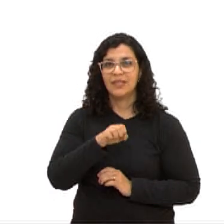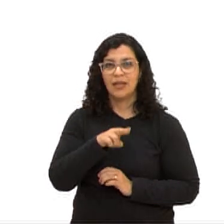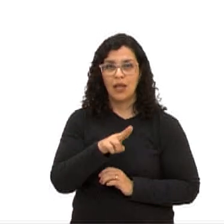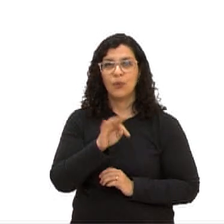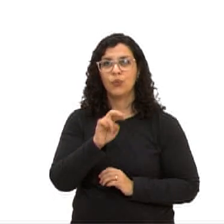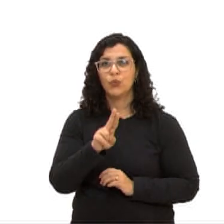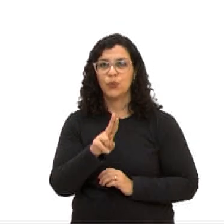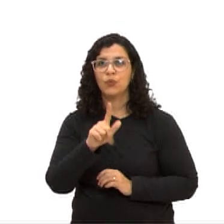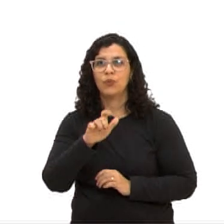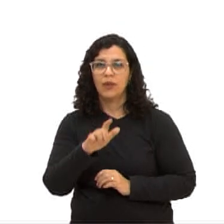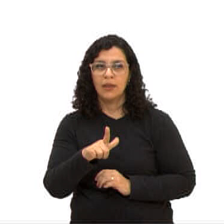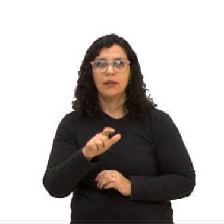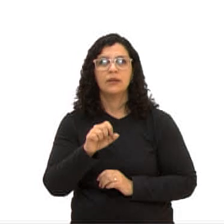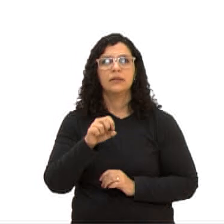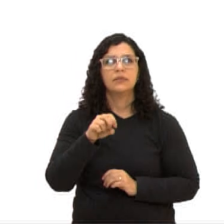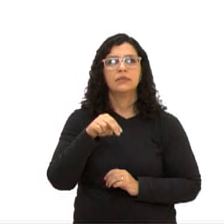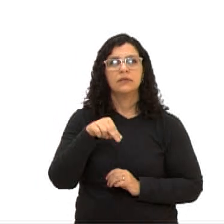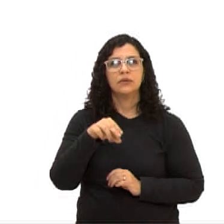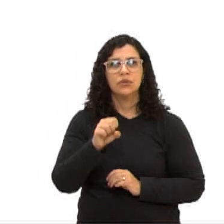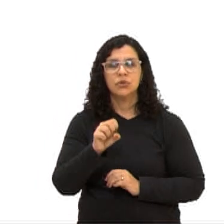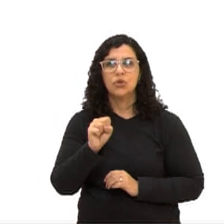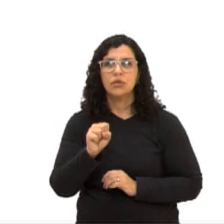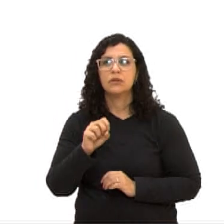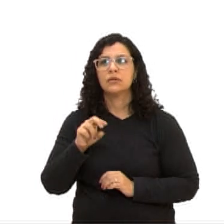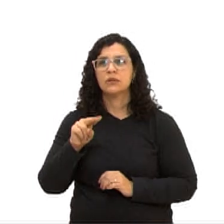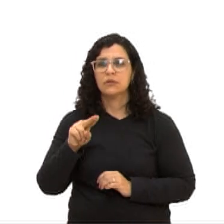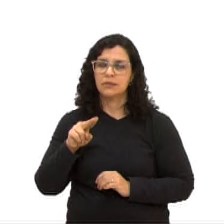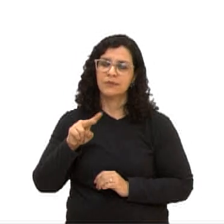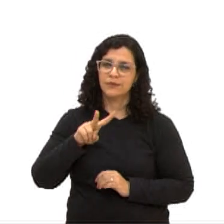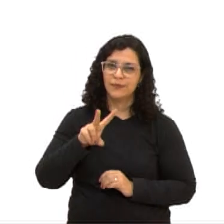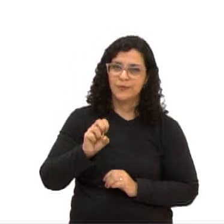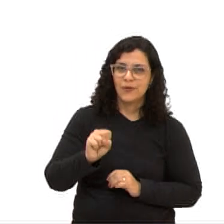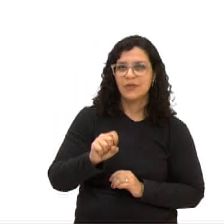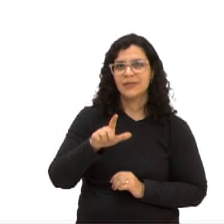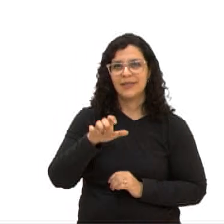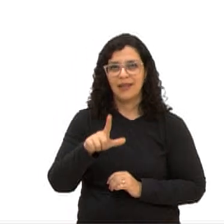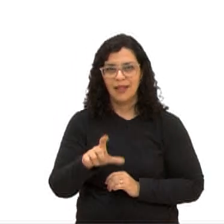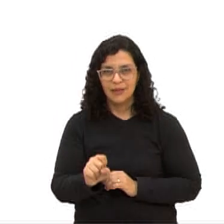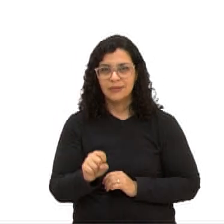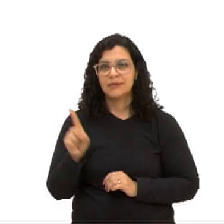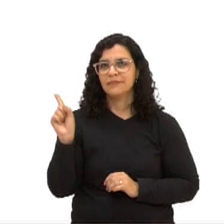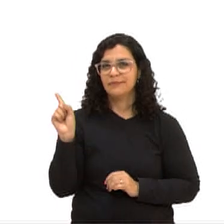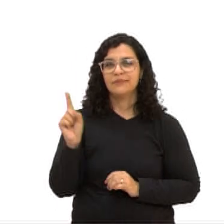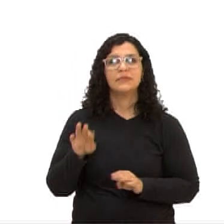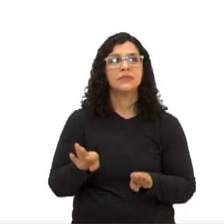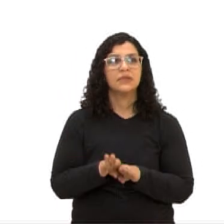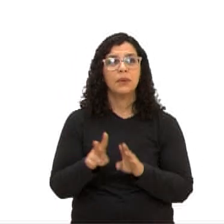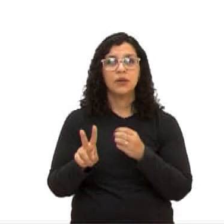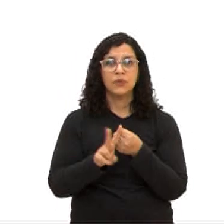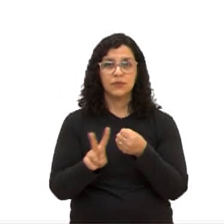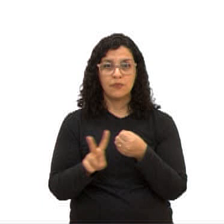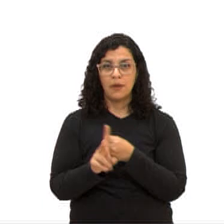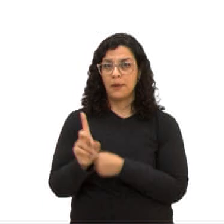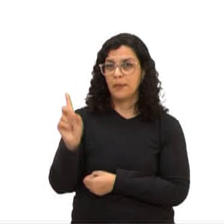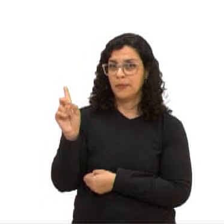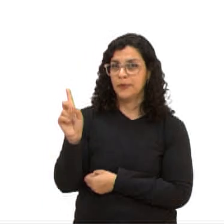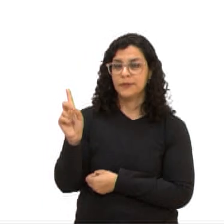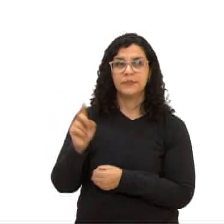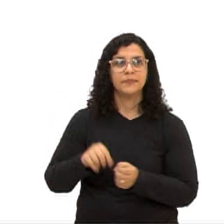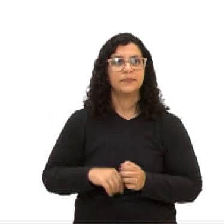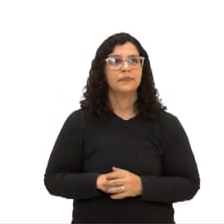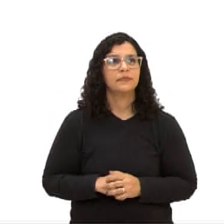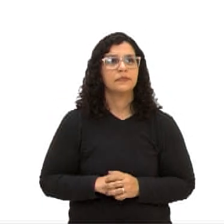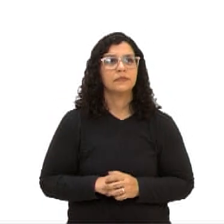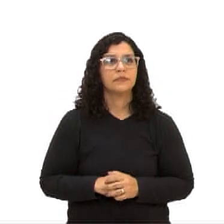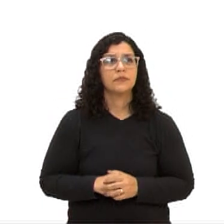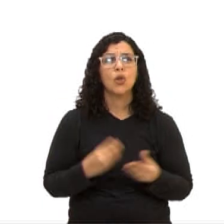Yo, tú, él, ella, usted, nosotros, vosotros, ello, ella, usted. E os verbos dejar, comer e